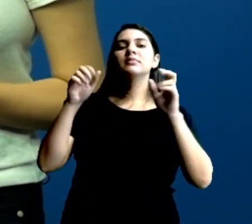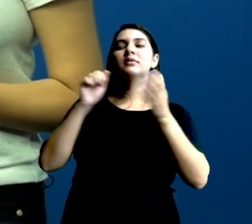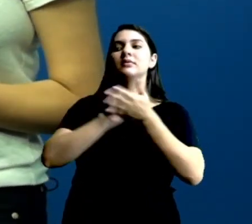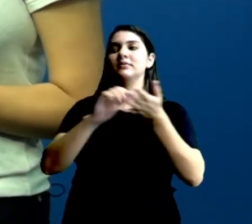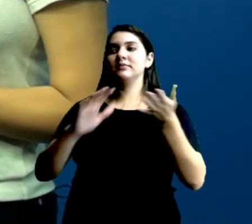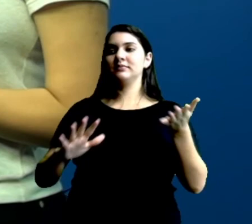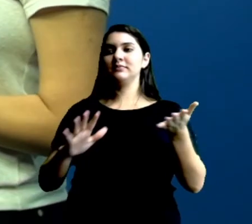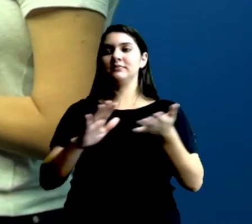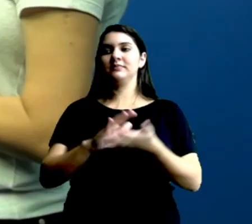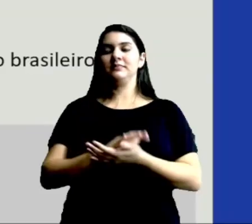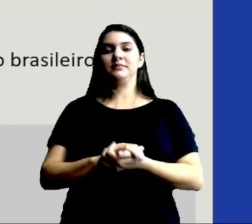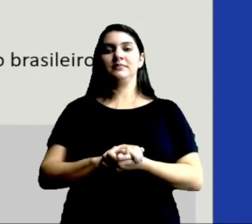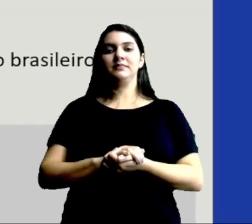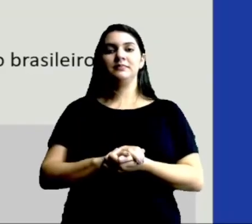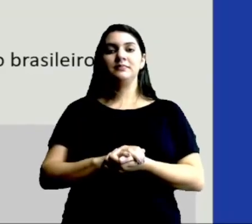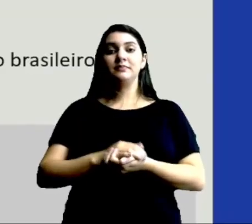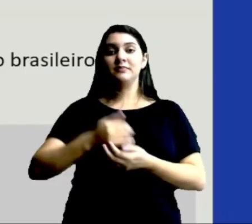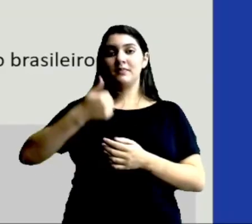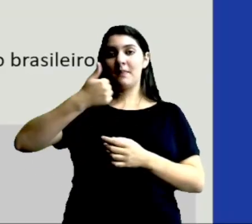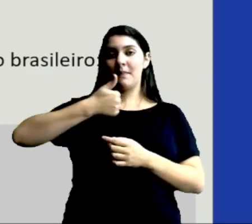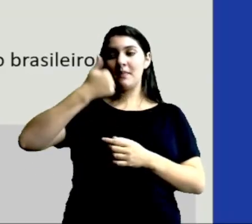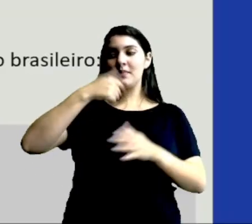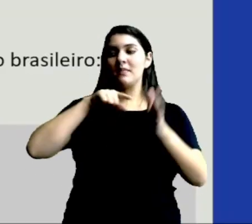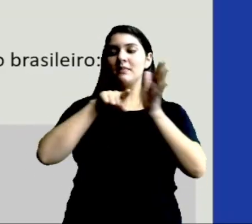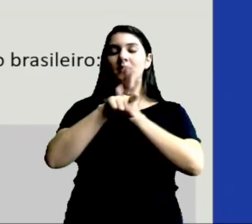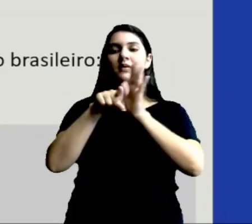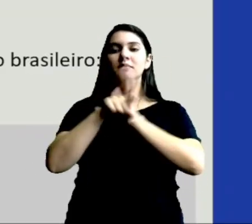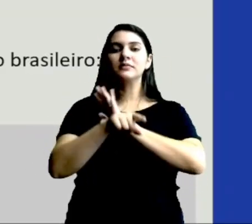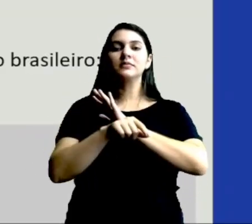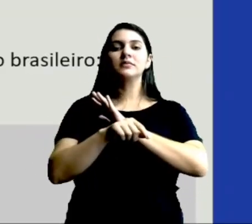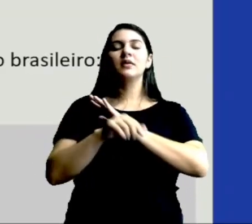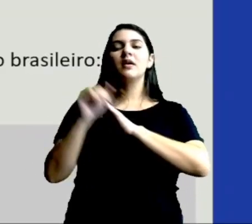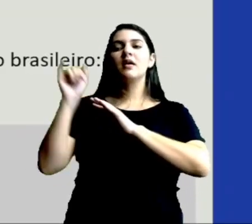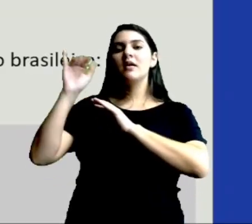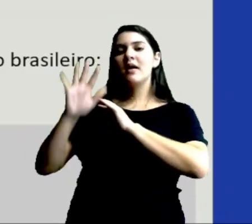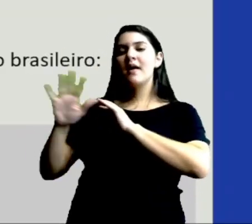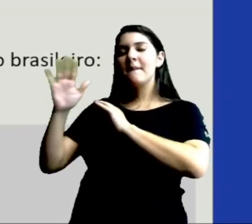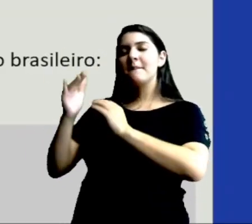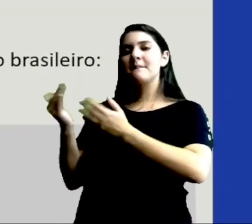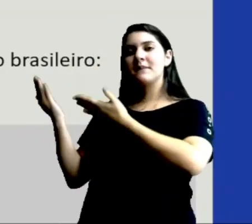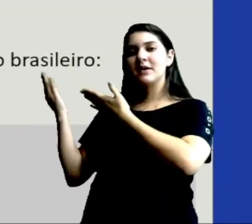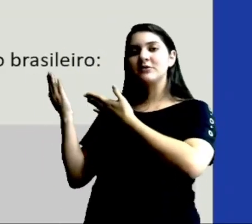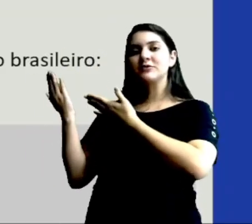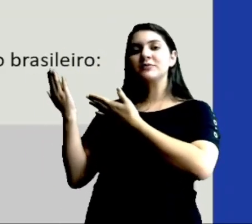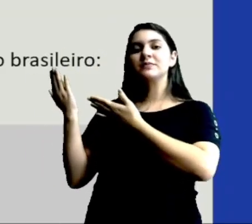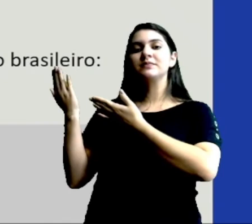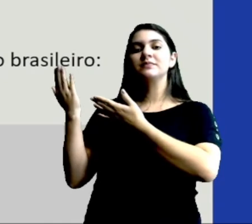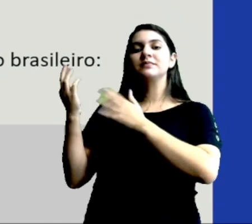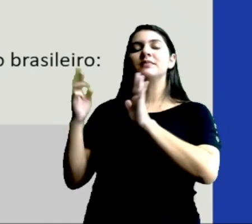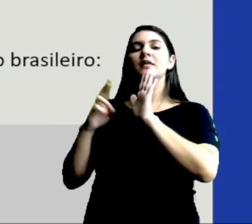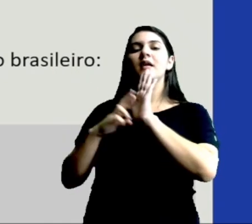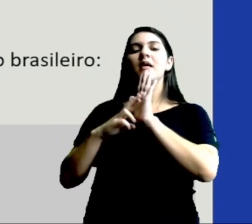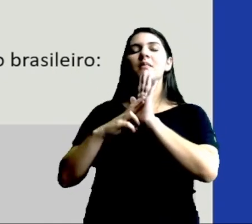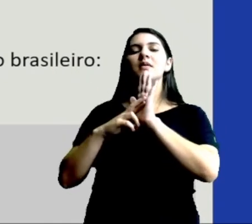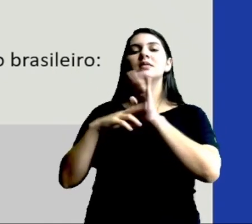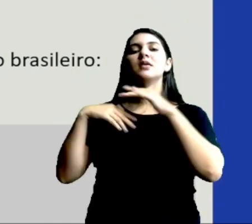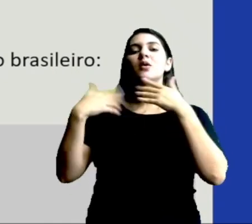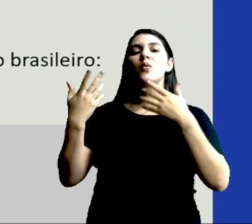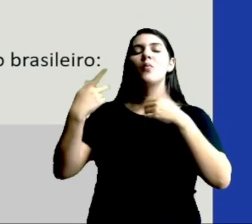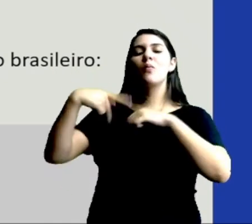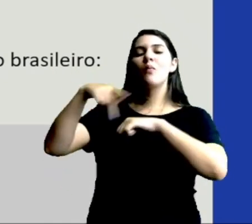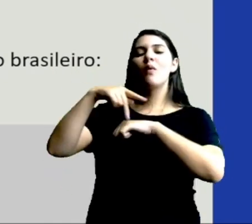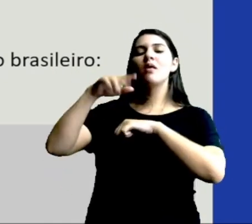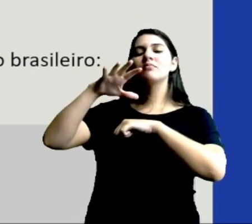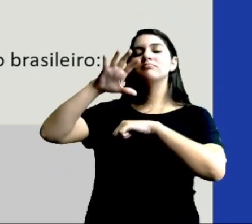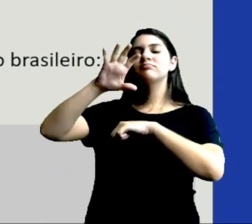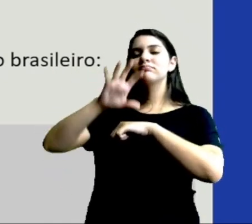vamos lá. Primeiro quesito. A imagem abaixo representa qual continente?